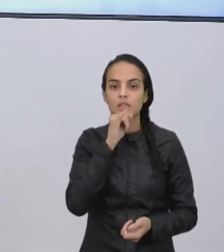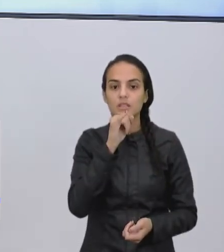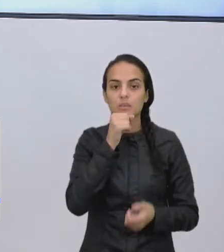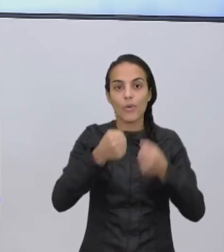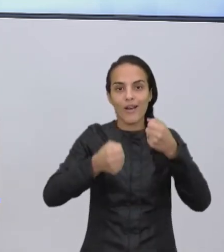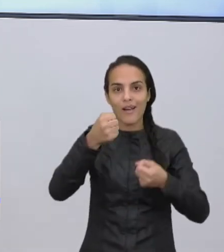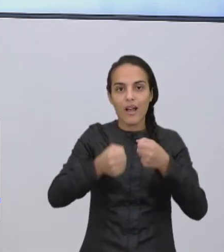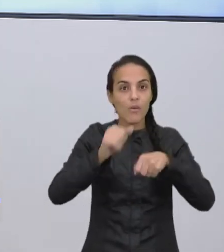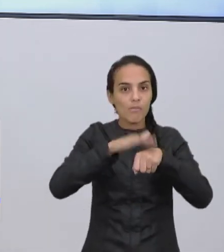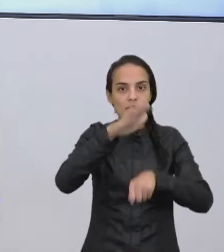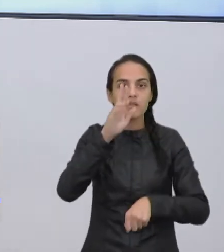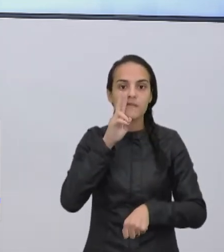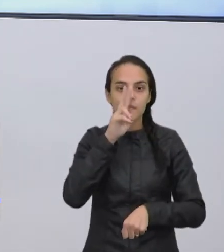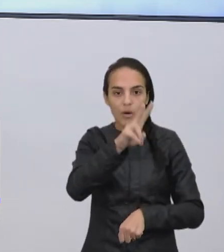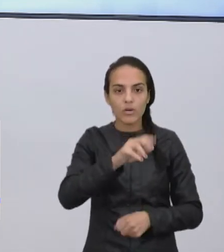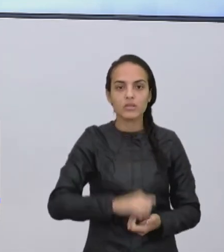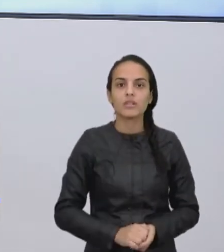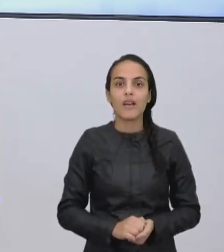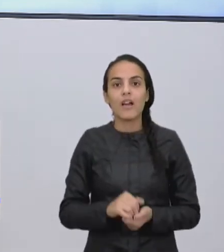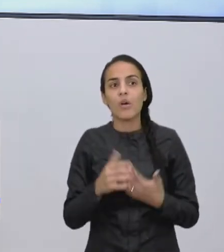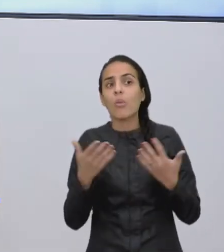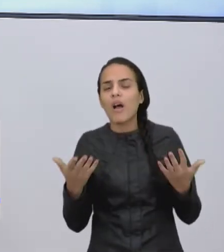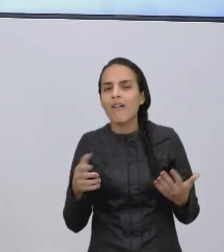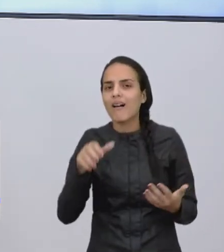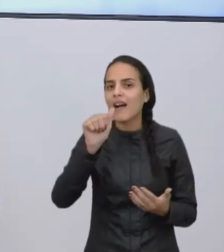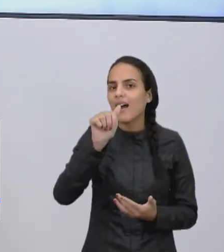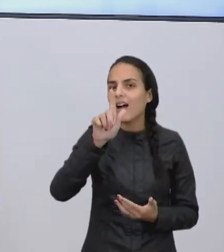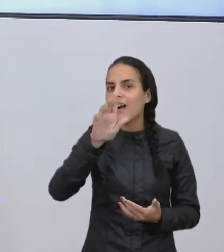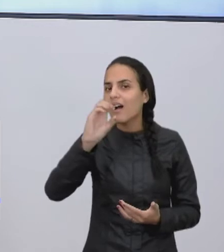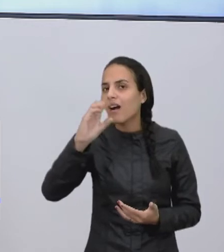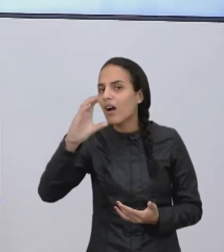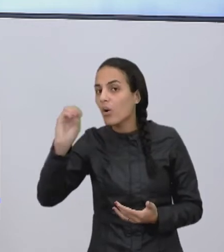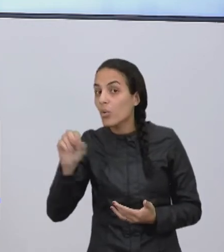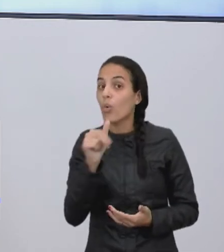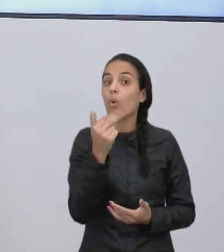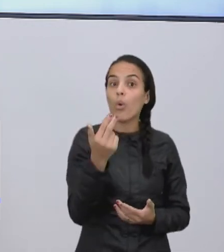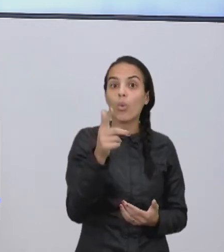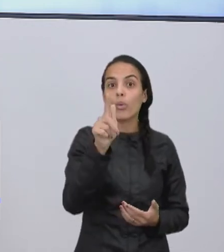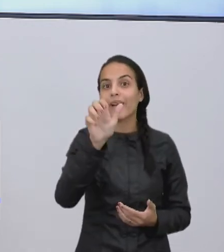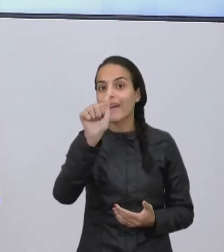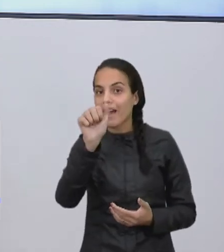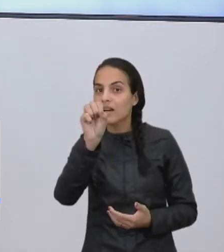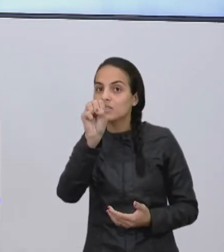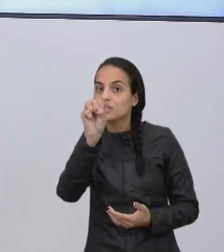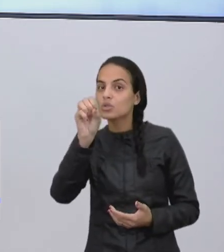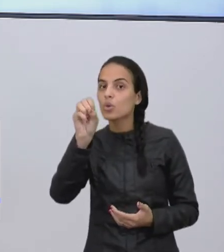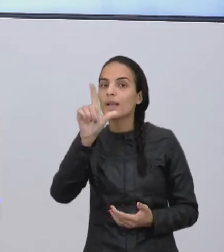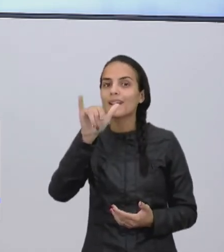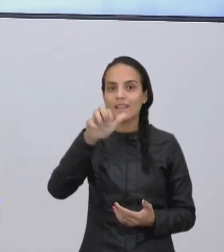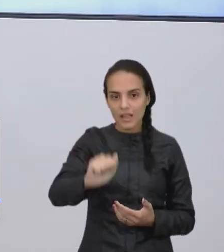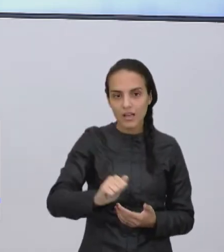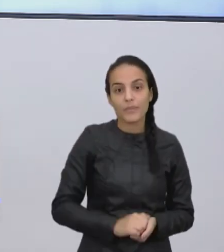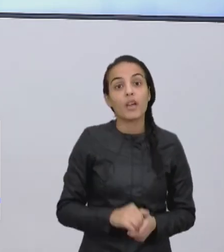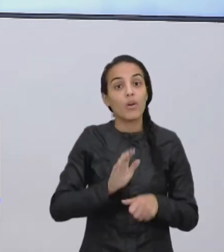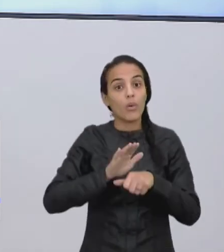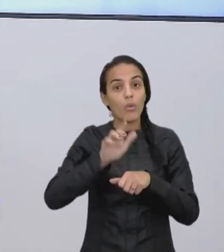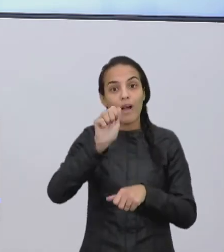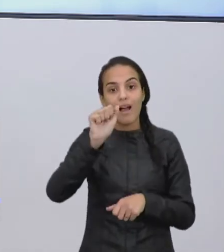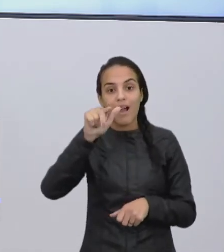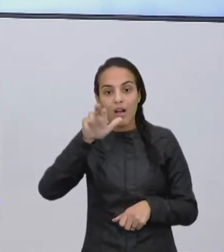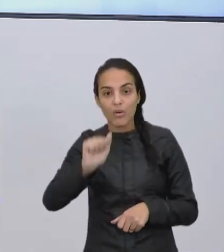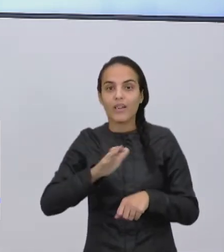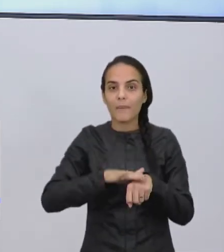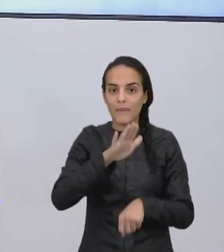mais potente, né? O carro a álcool ou o carro a gasolina. O carro a álcool, ele é mais potente, porque